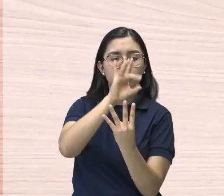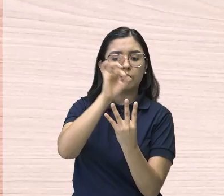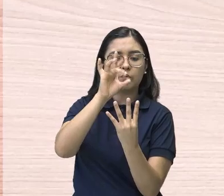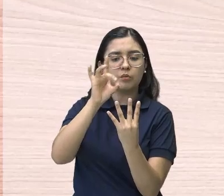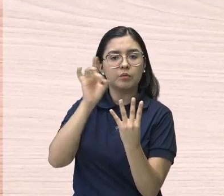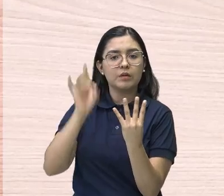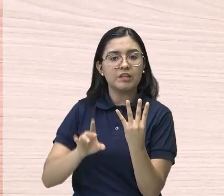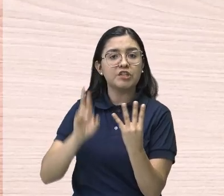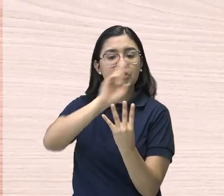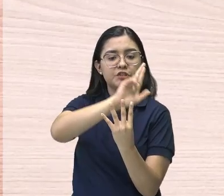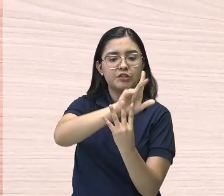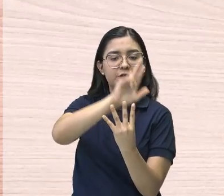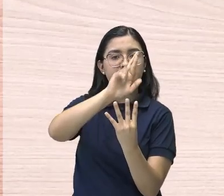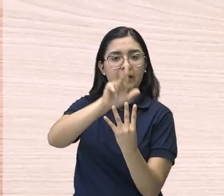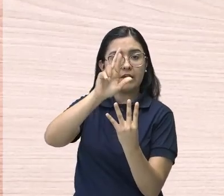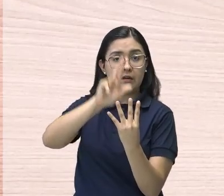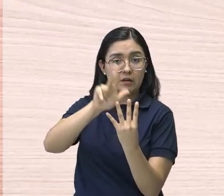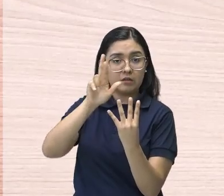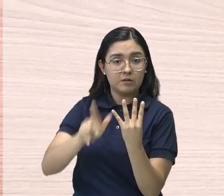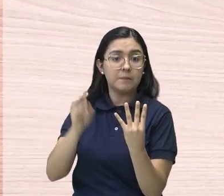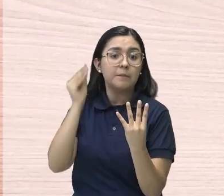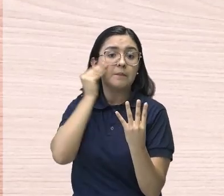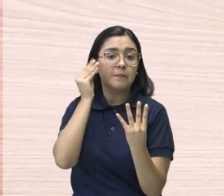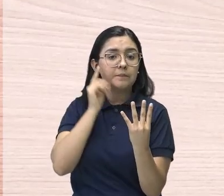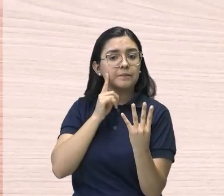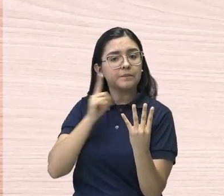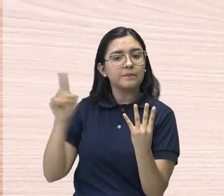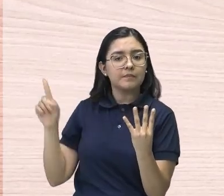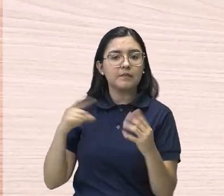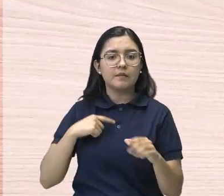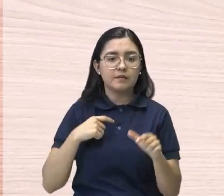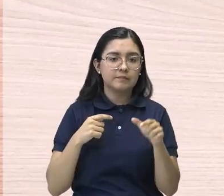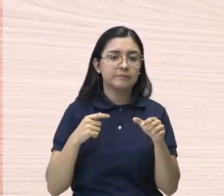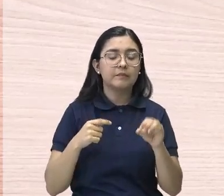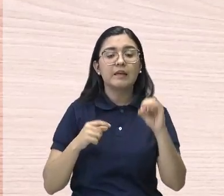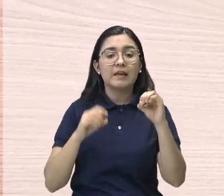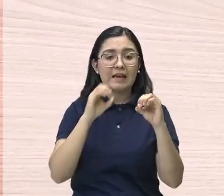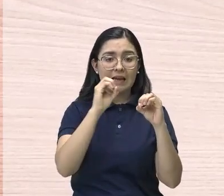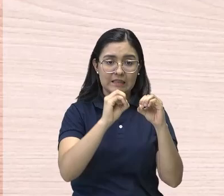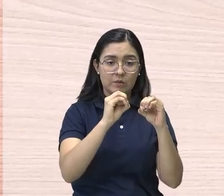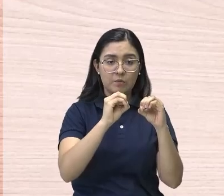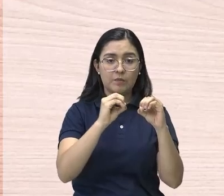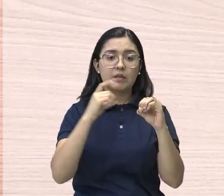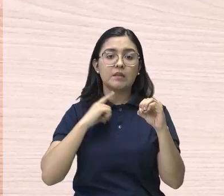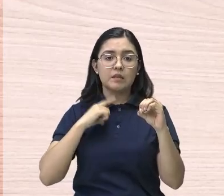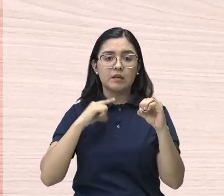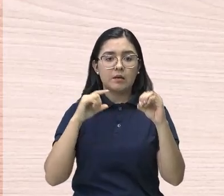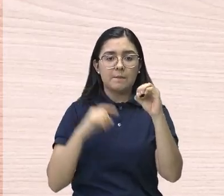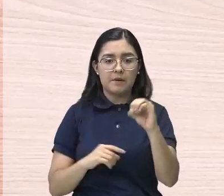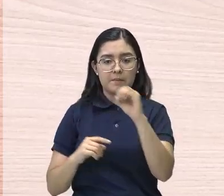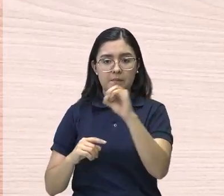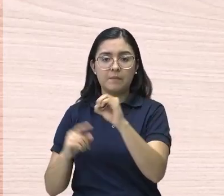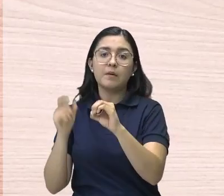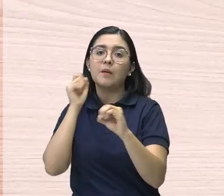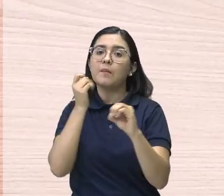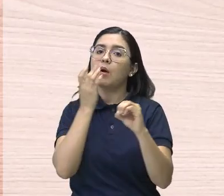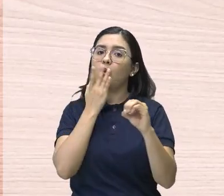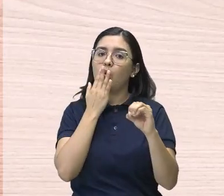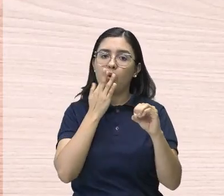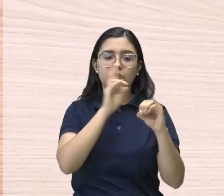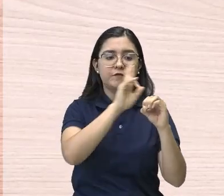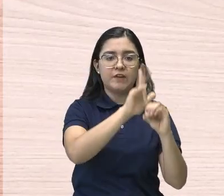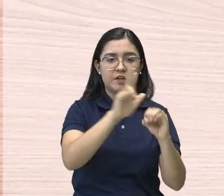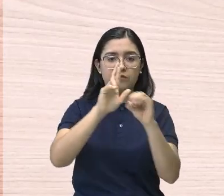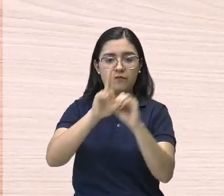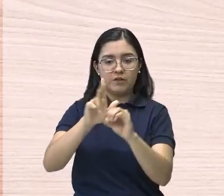elementos diferentes. Então, observe que as fichas aqui, cada uma possui uma cor